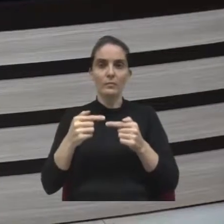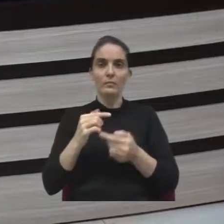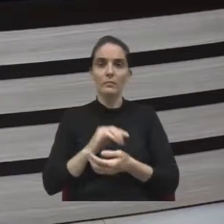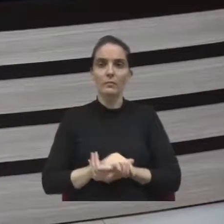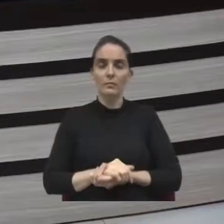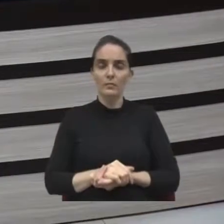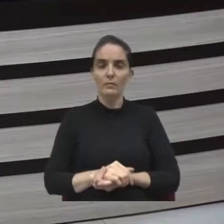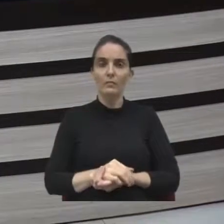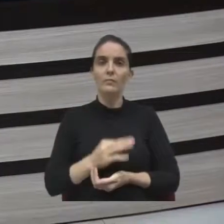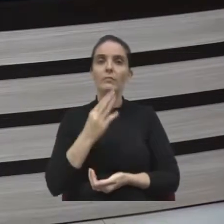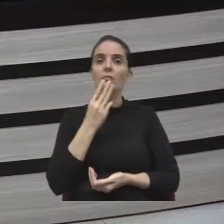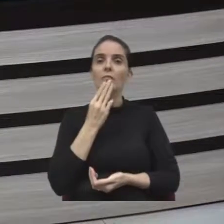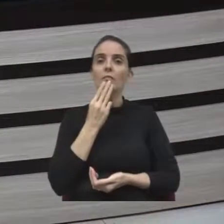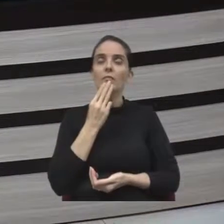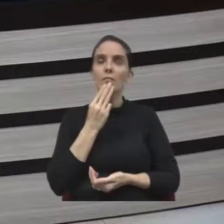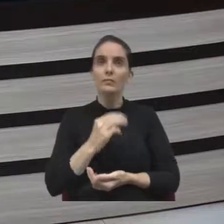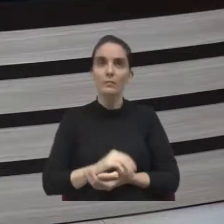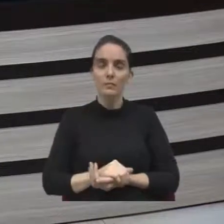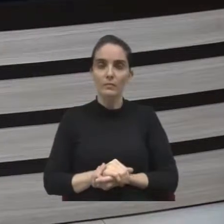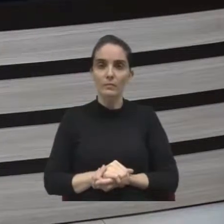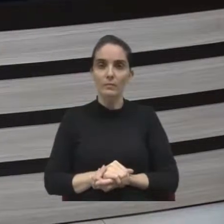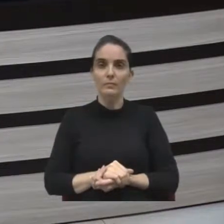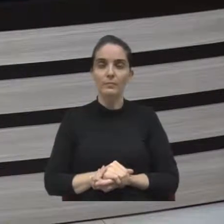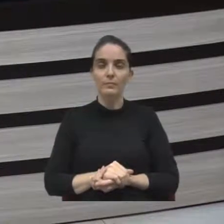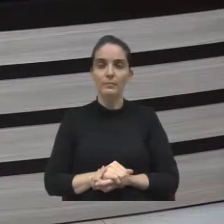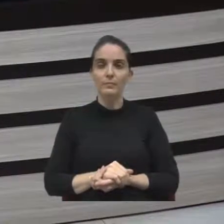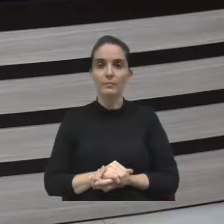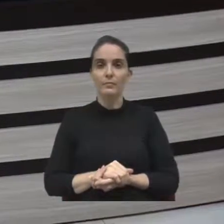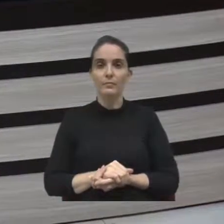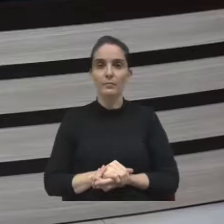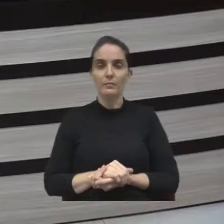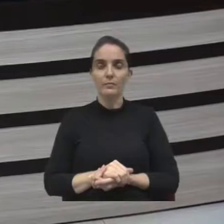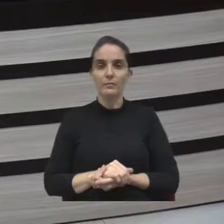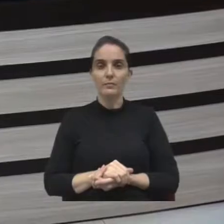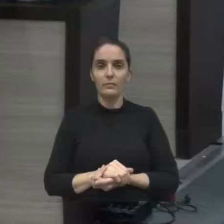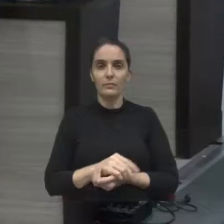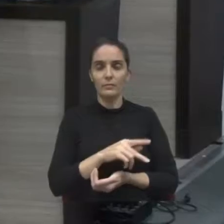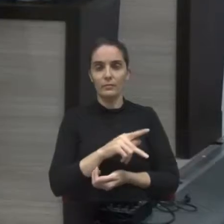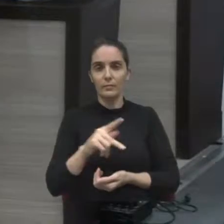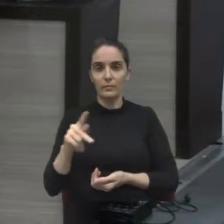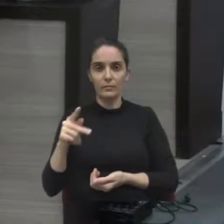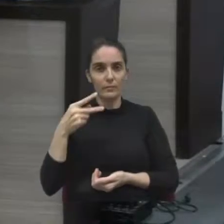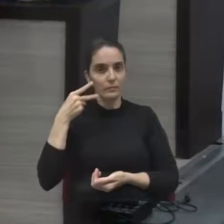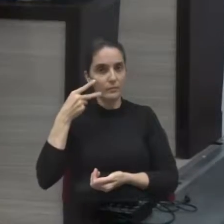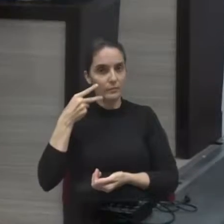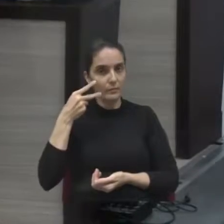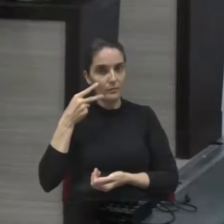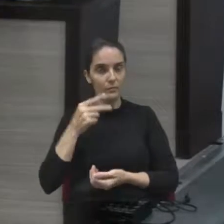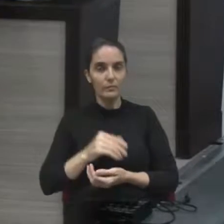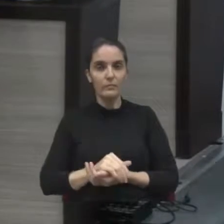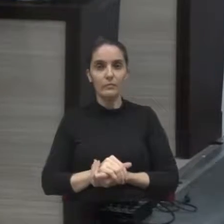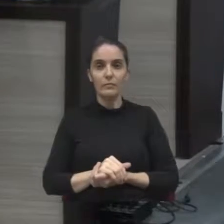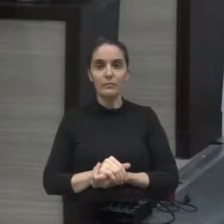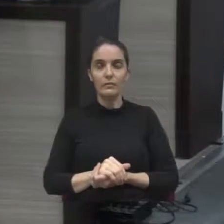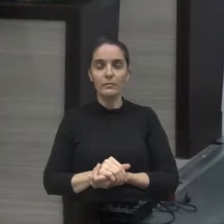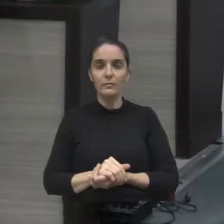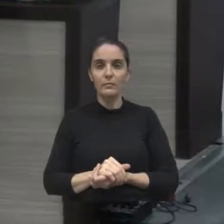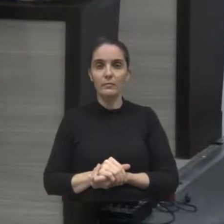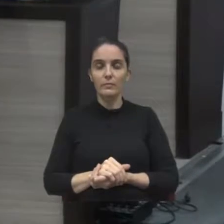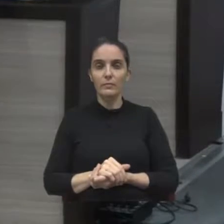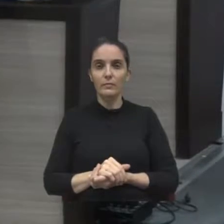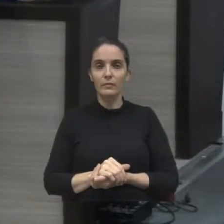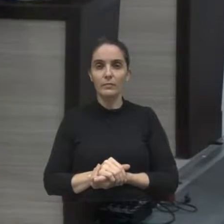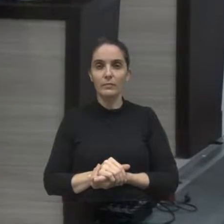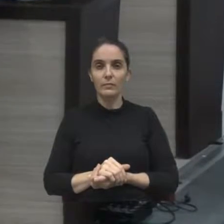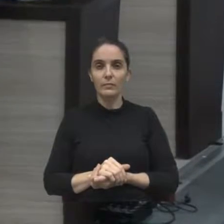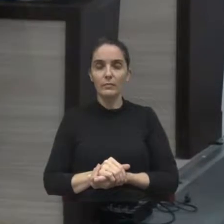o projeto, o vereador Vaguinho, da Santa Luzia. Senhor presidente, nobres pares, aqui nesta casa, algumas vezes nós temos